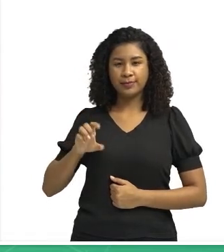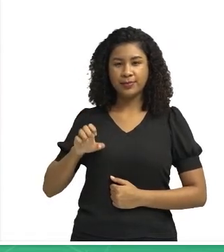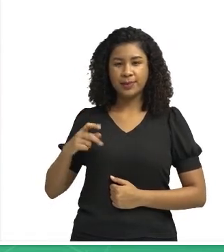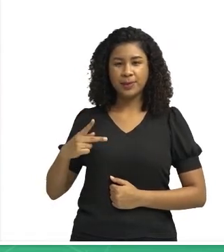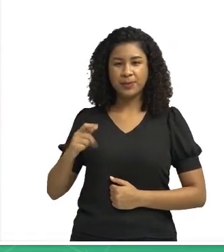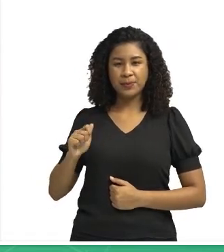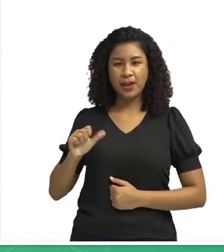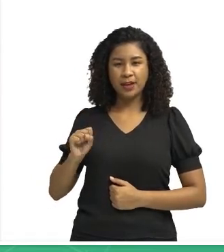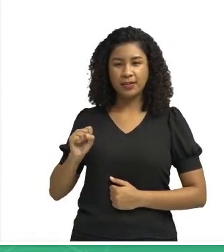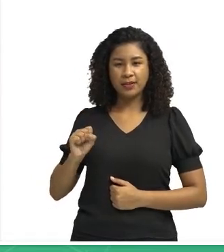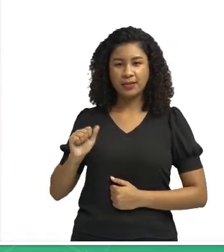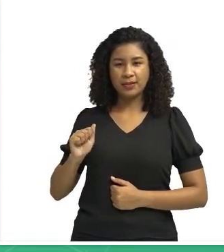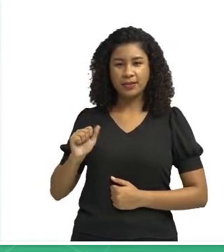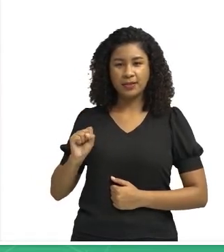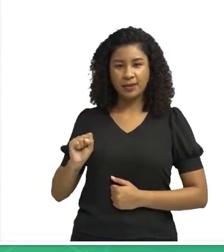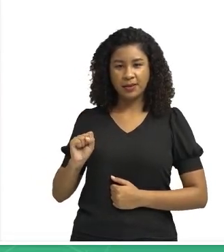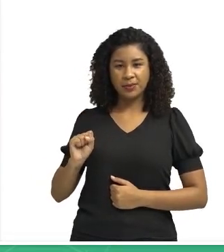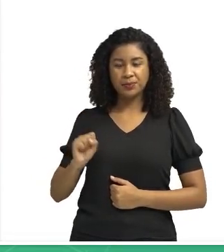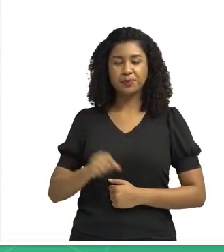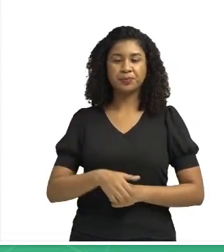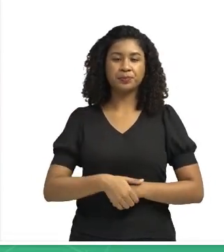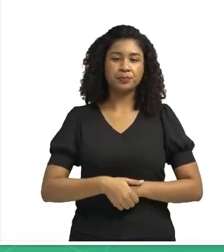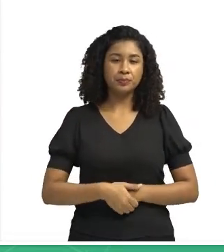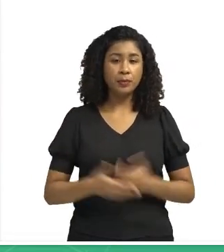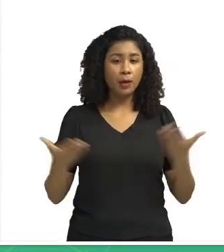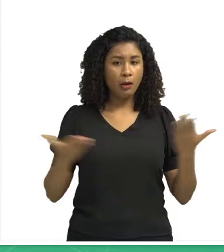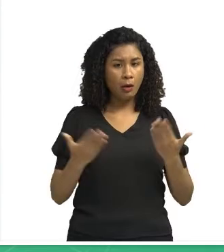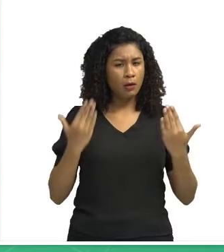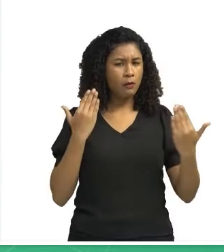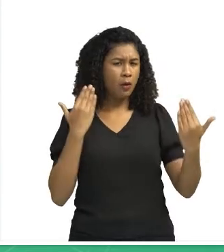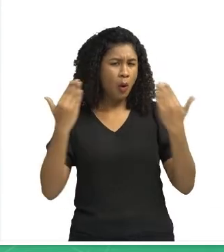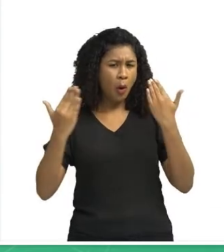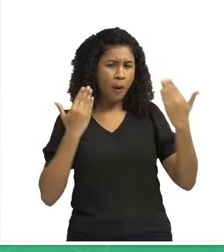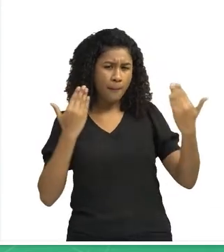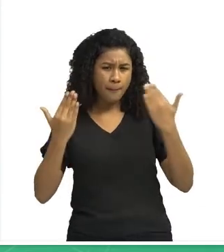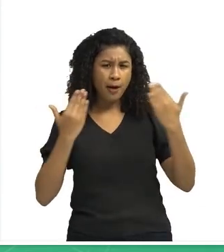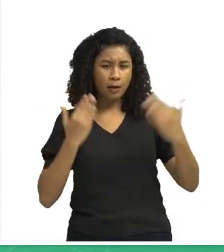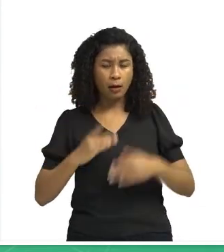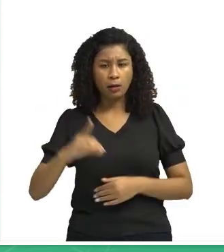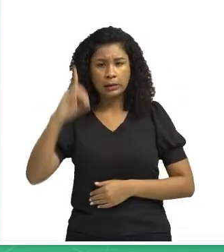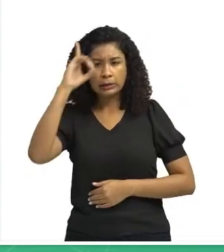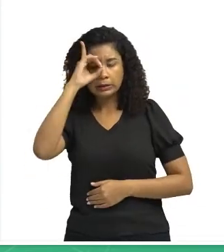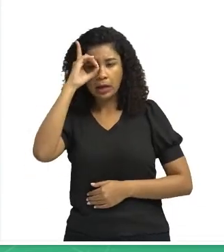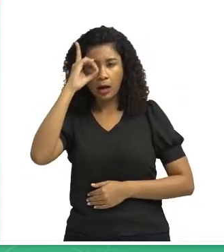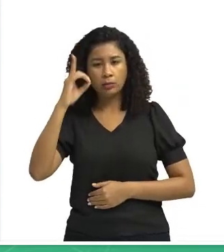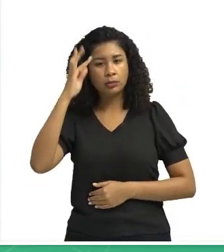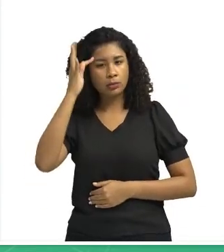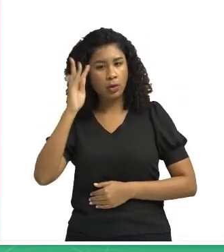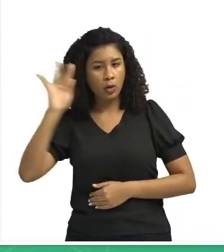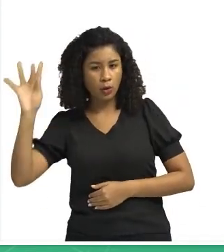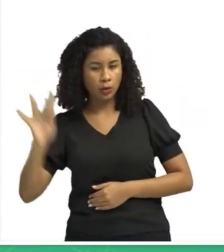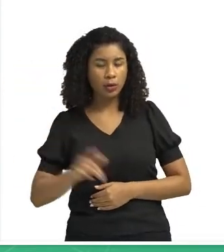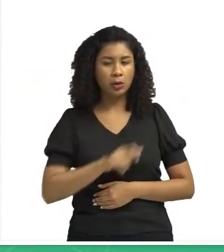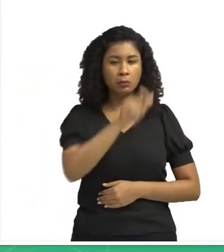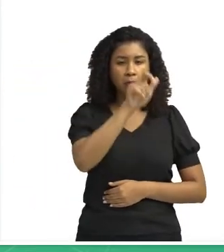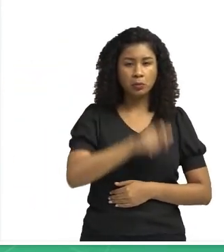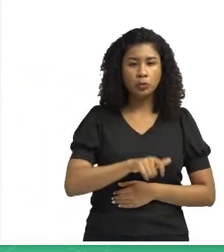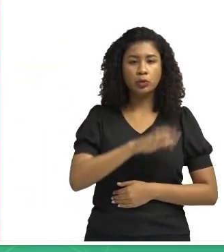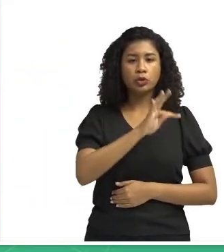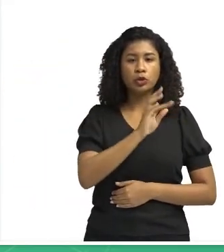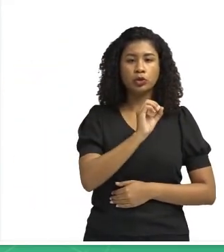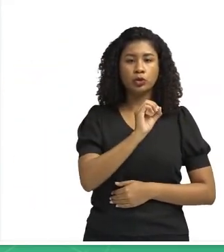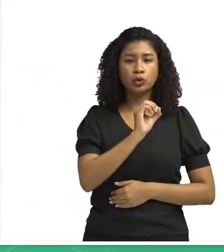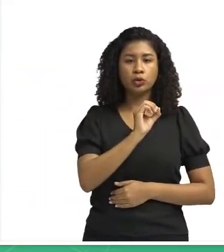uma comparação entre o modelo de Dalton e o modelo de Thomson, tá bom? Então nós temos aqui,